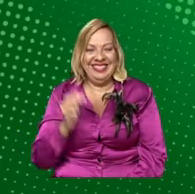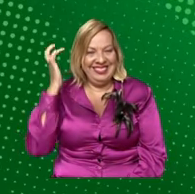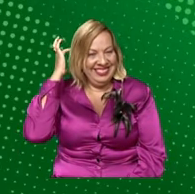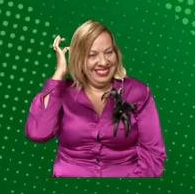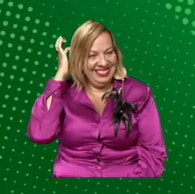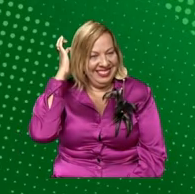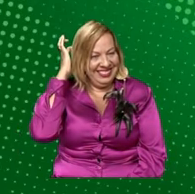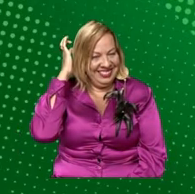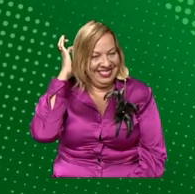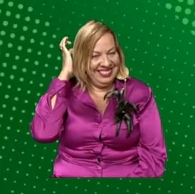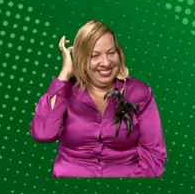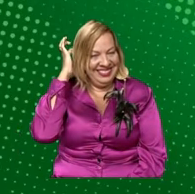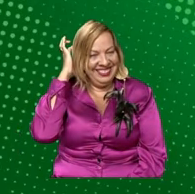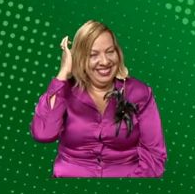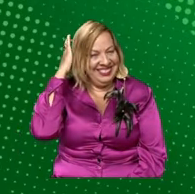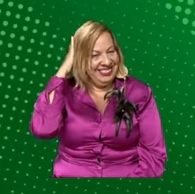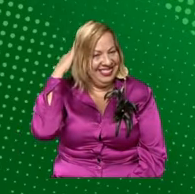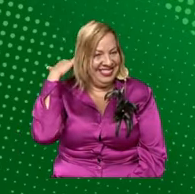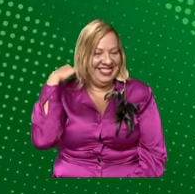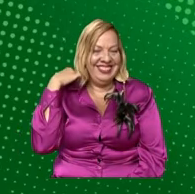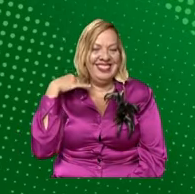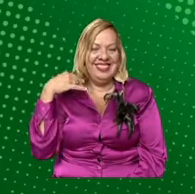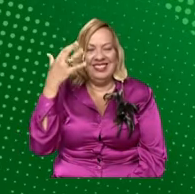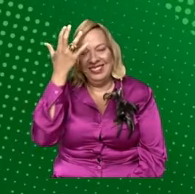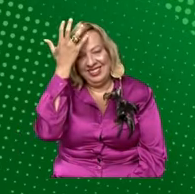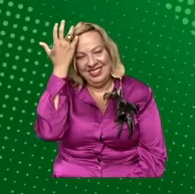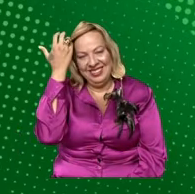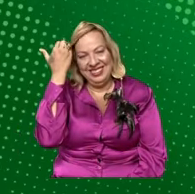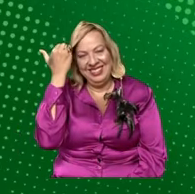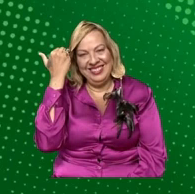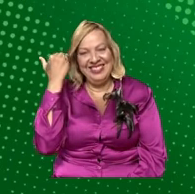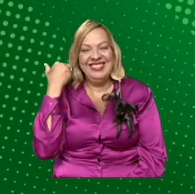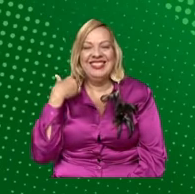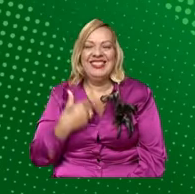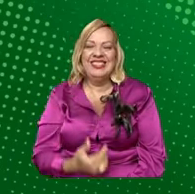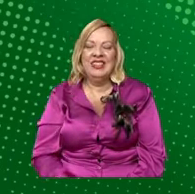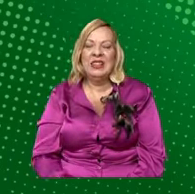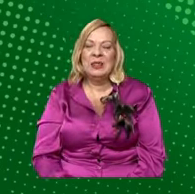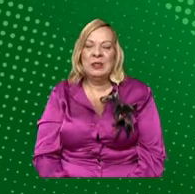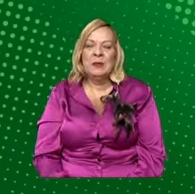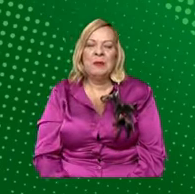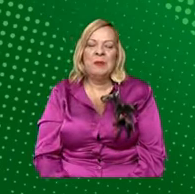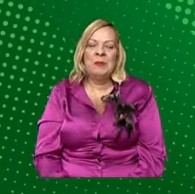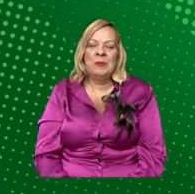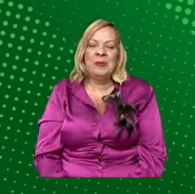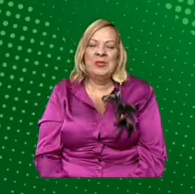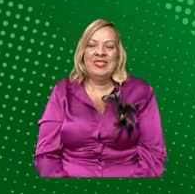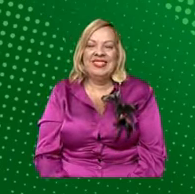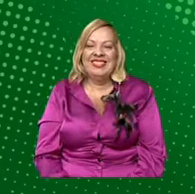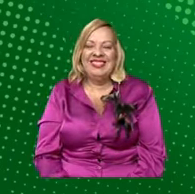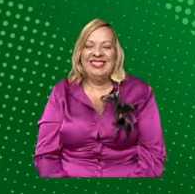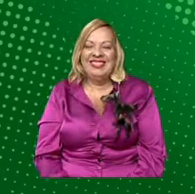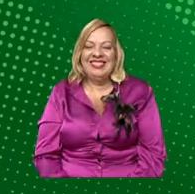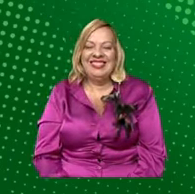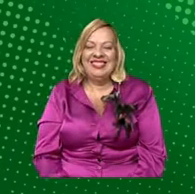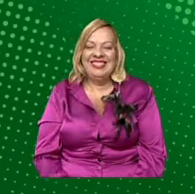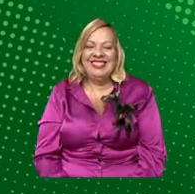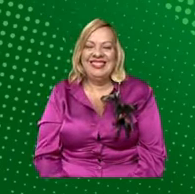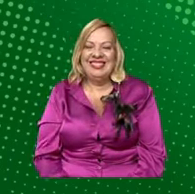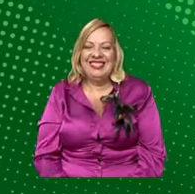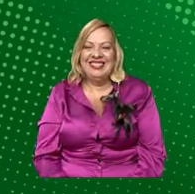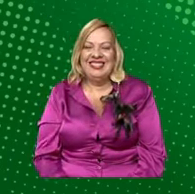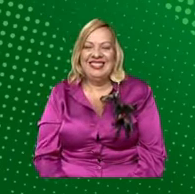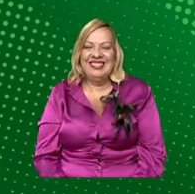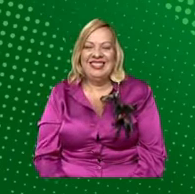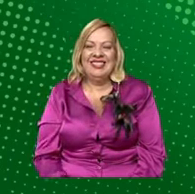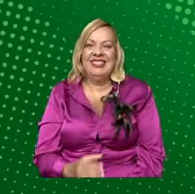foi? Pato do Jegue Ruim, Regional Ei, Lagarto. Danado, eita, ele é famoso. Olha